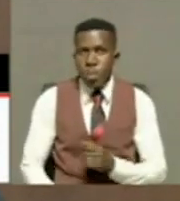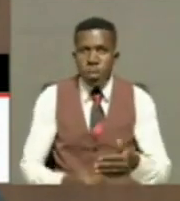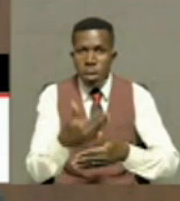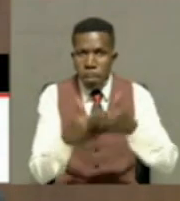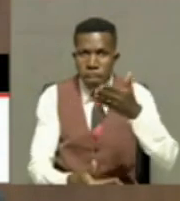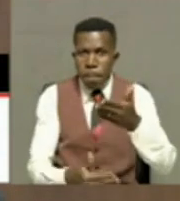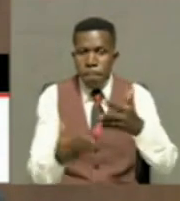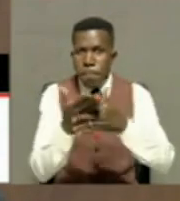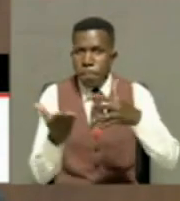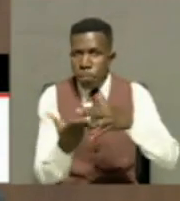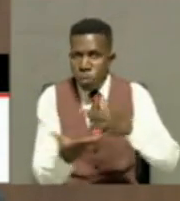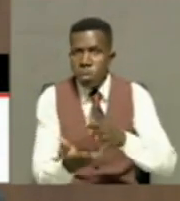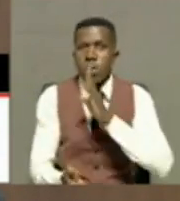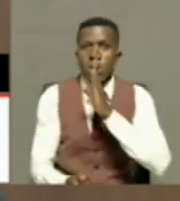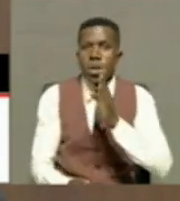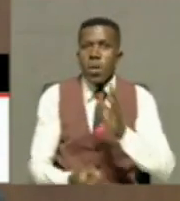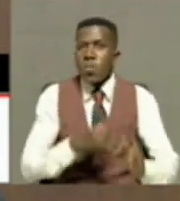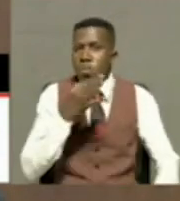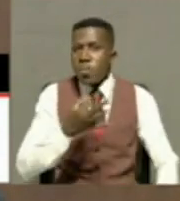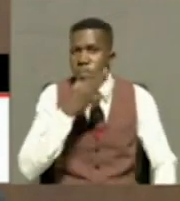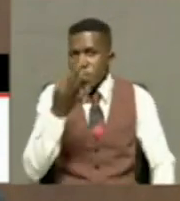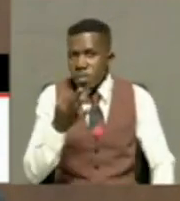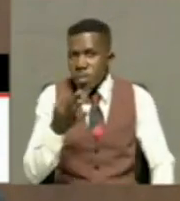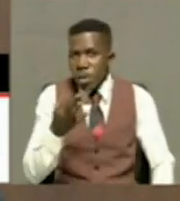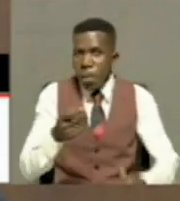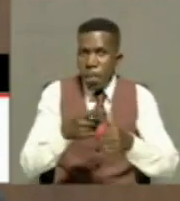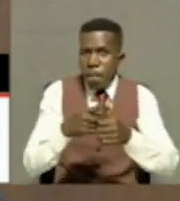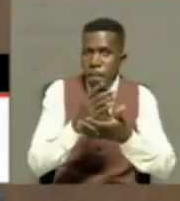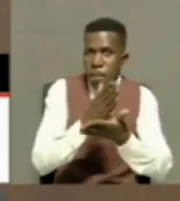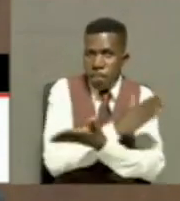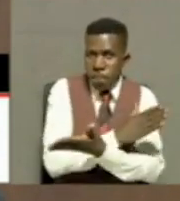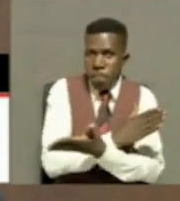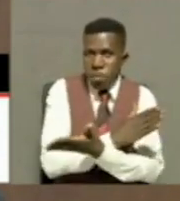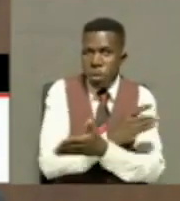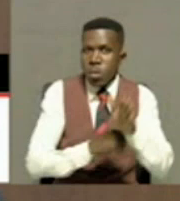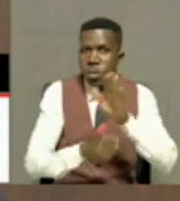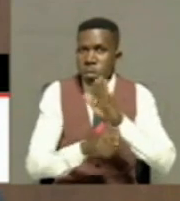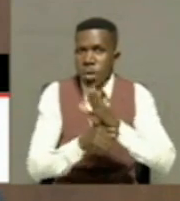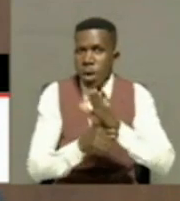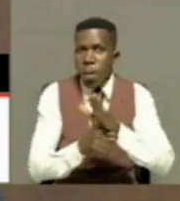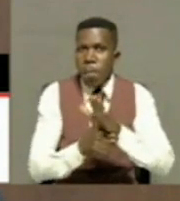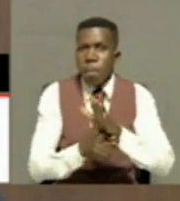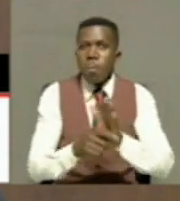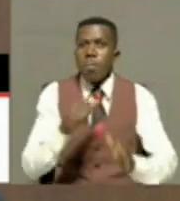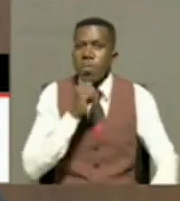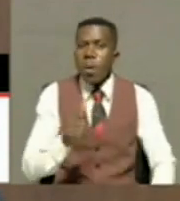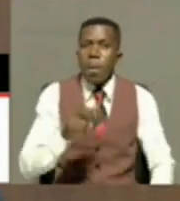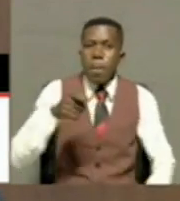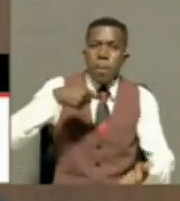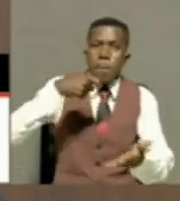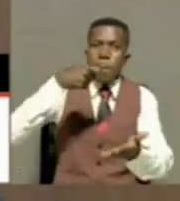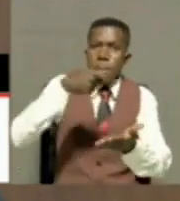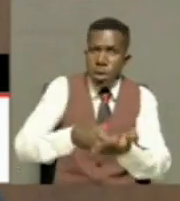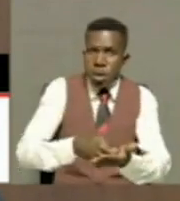aduaneira já estabelece, por um lado, a isenção de pagamentos de